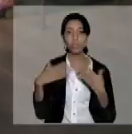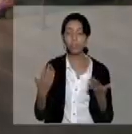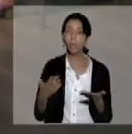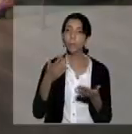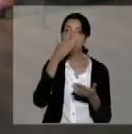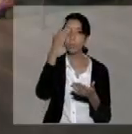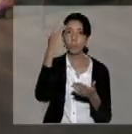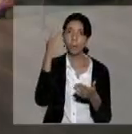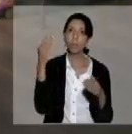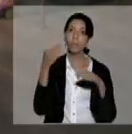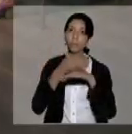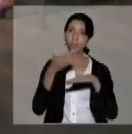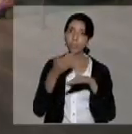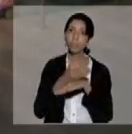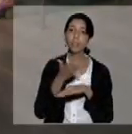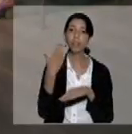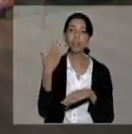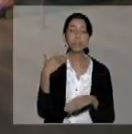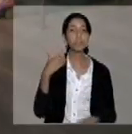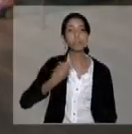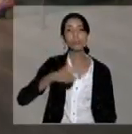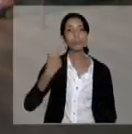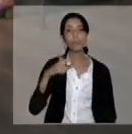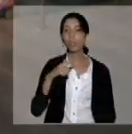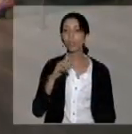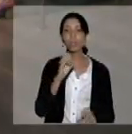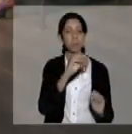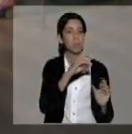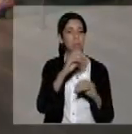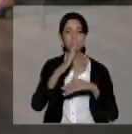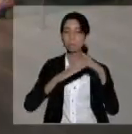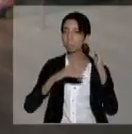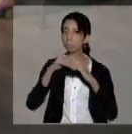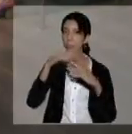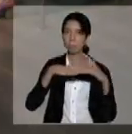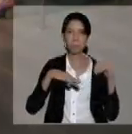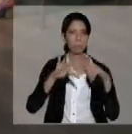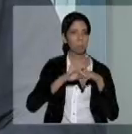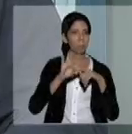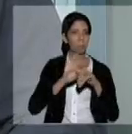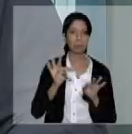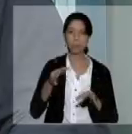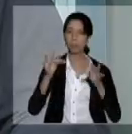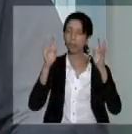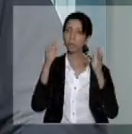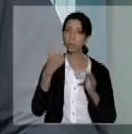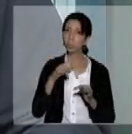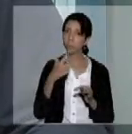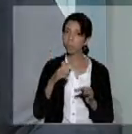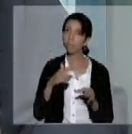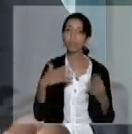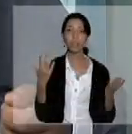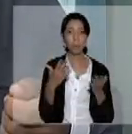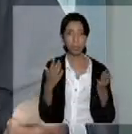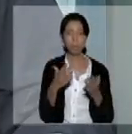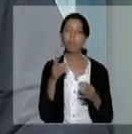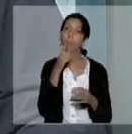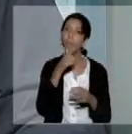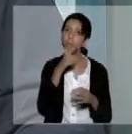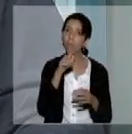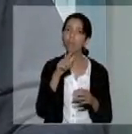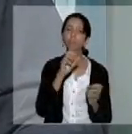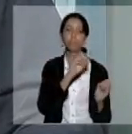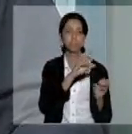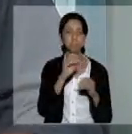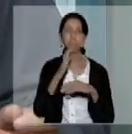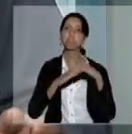uma população que estava carente de acesso à educação profissional técnica e tecnológica e passa a oferecer uma educação